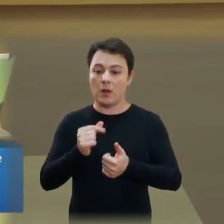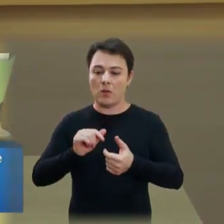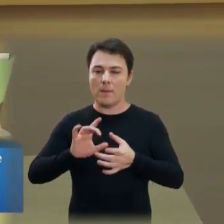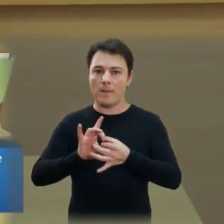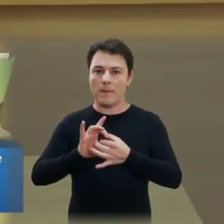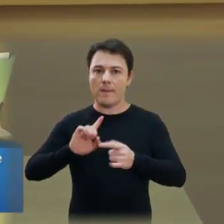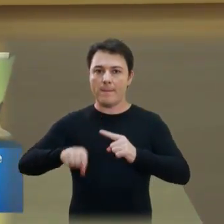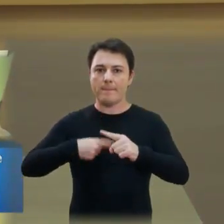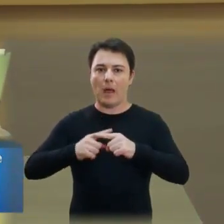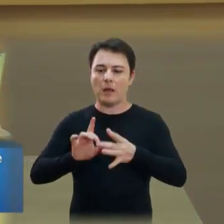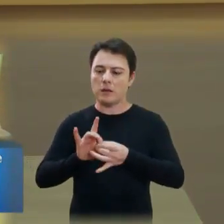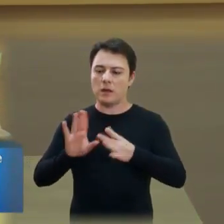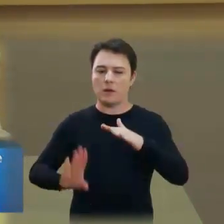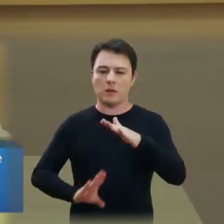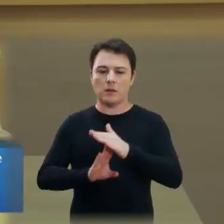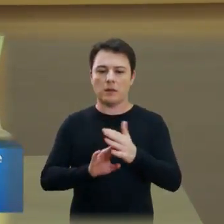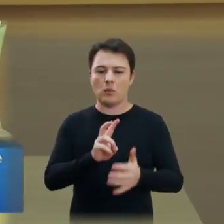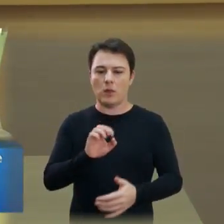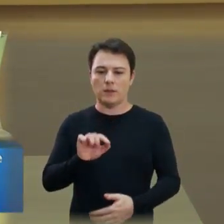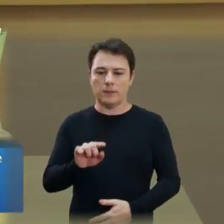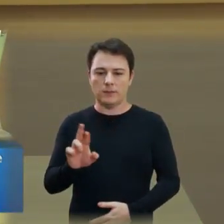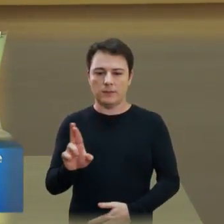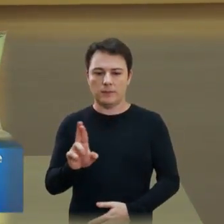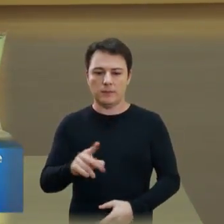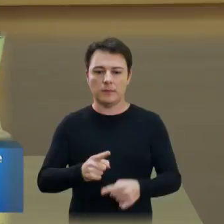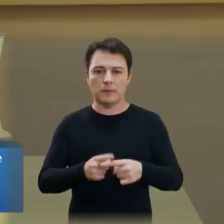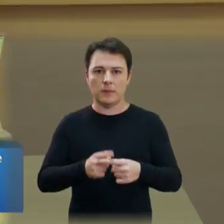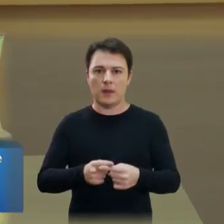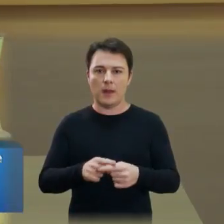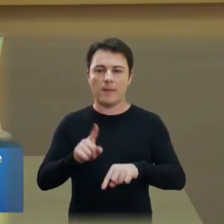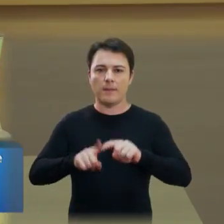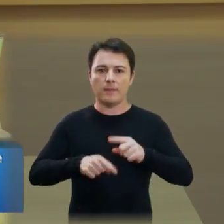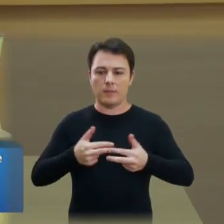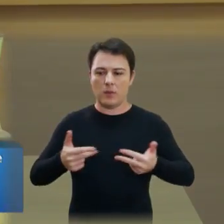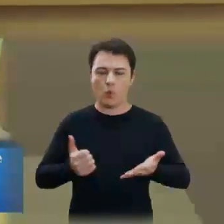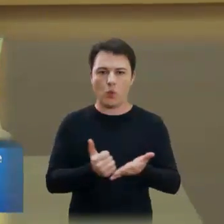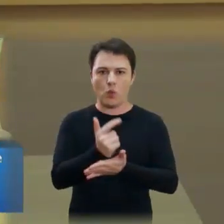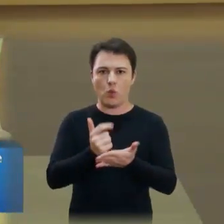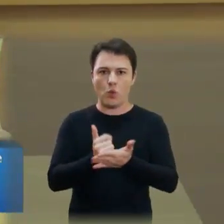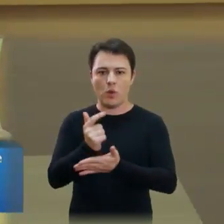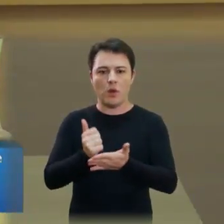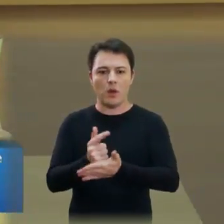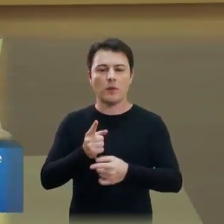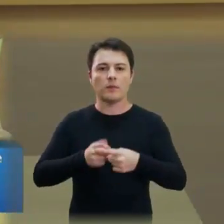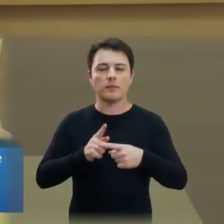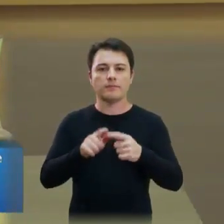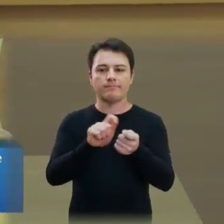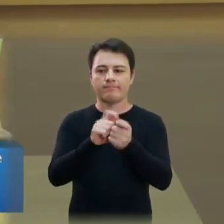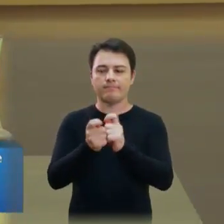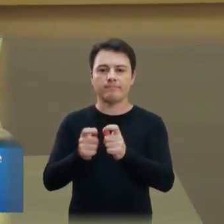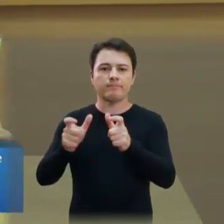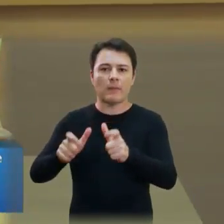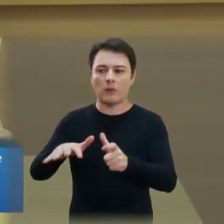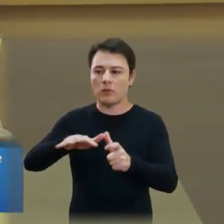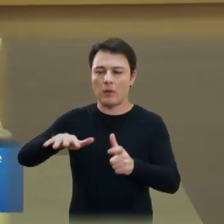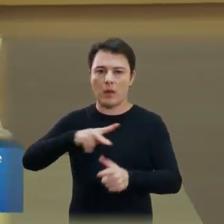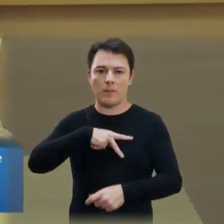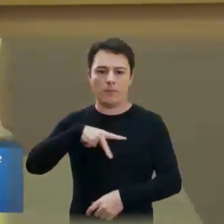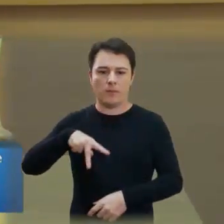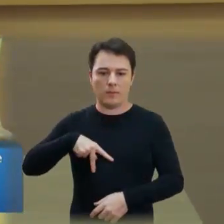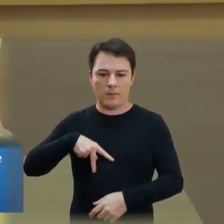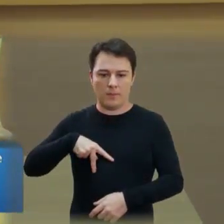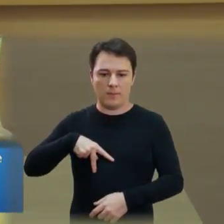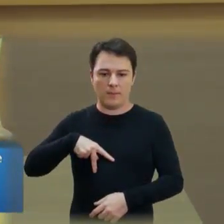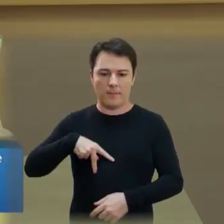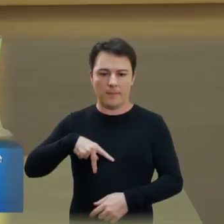suplementar até o limite de R$50 mil, para aquisição de equipamentos e materiais permanentes para adequação de espaços públicos da incubadora